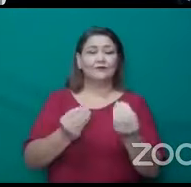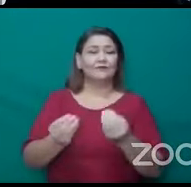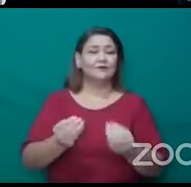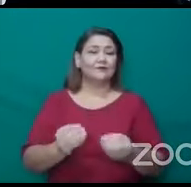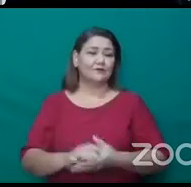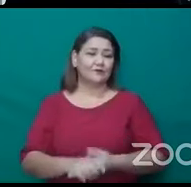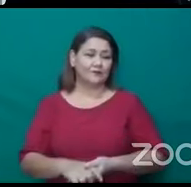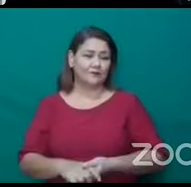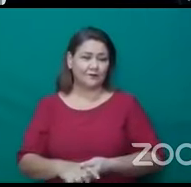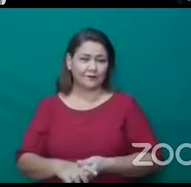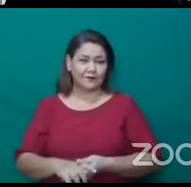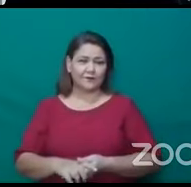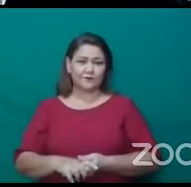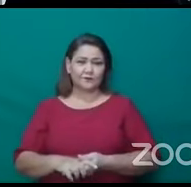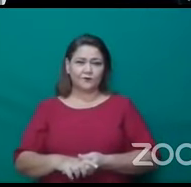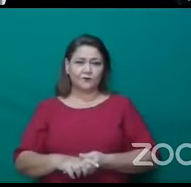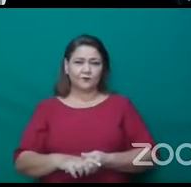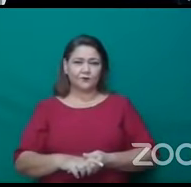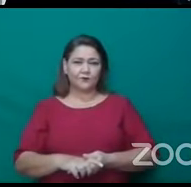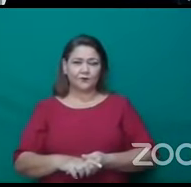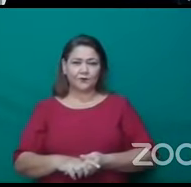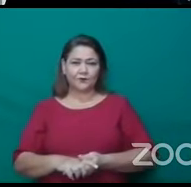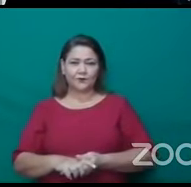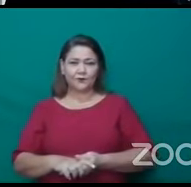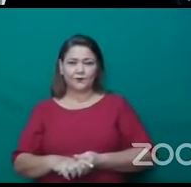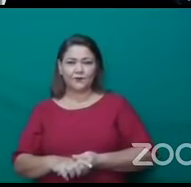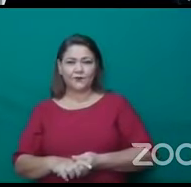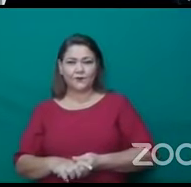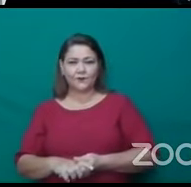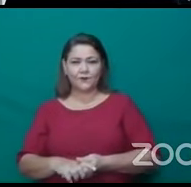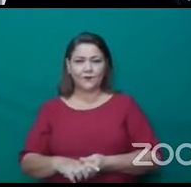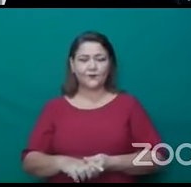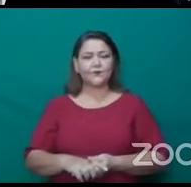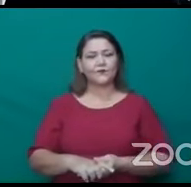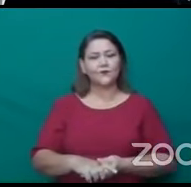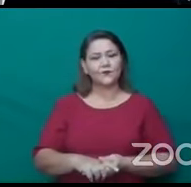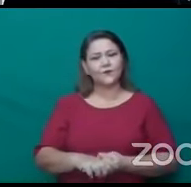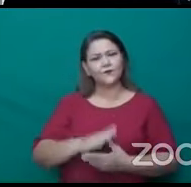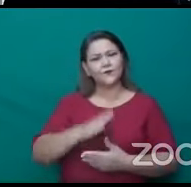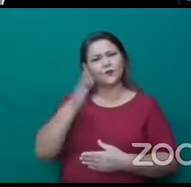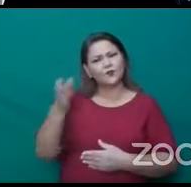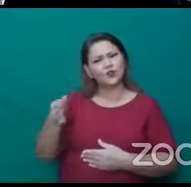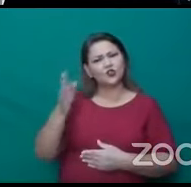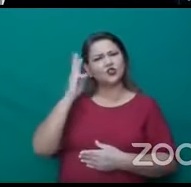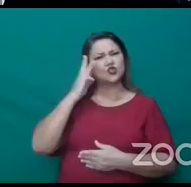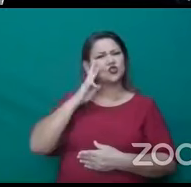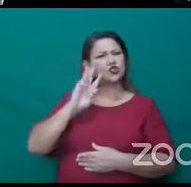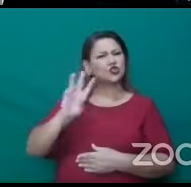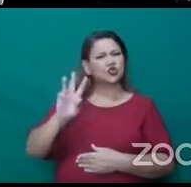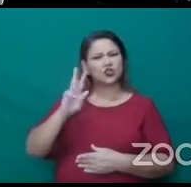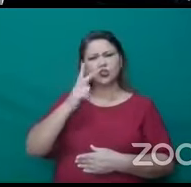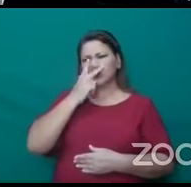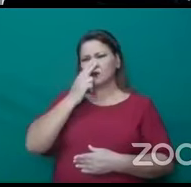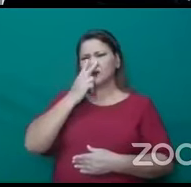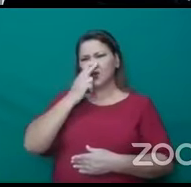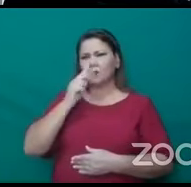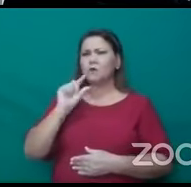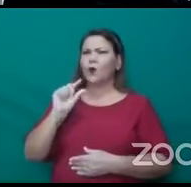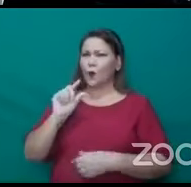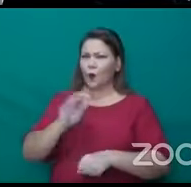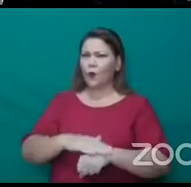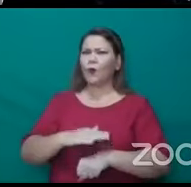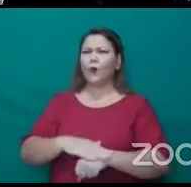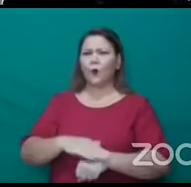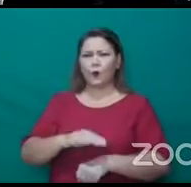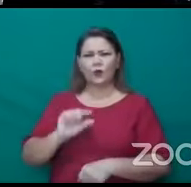antes e na Conseguimos, fazenda? assim, a gente foi, acho que foram 3 dias, se eu não me engano, assim, pouco tempo demais, mas